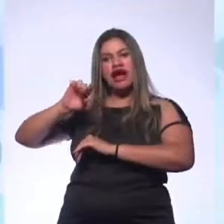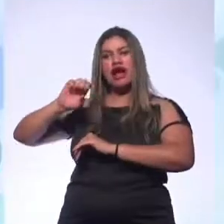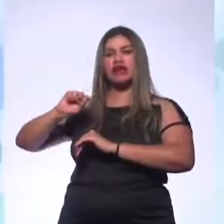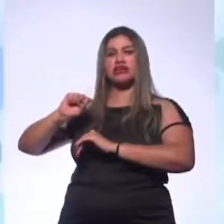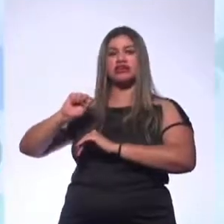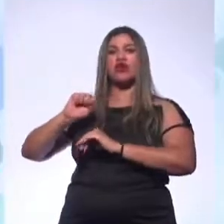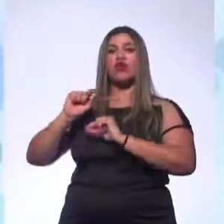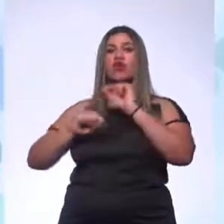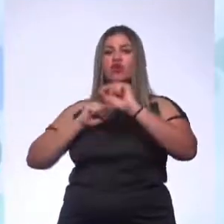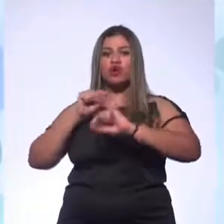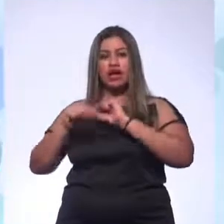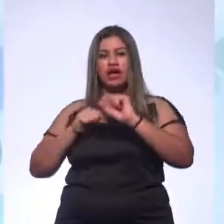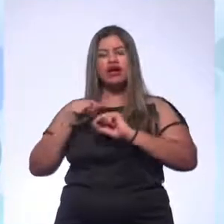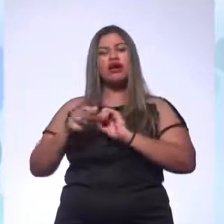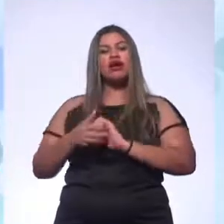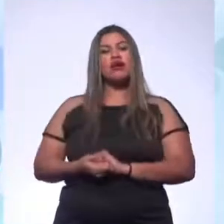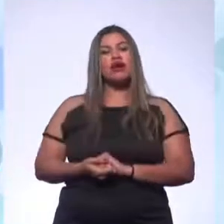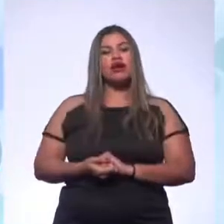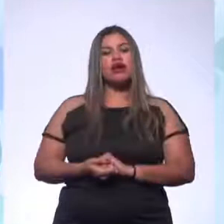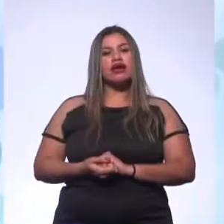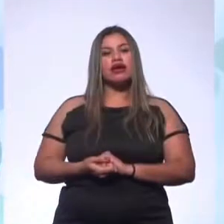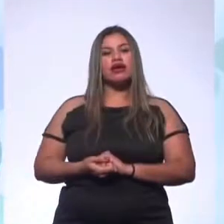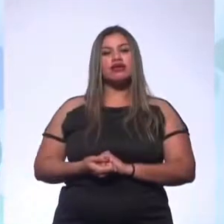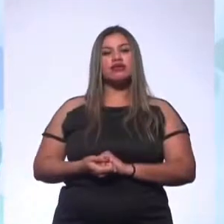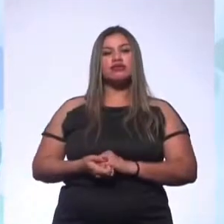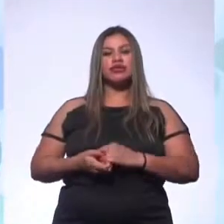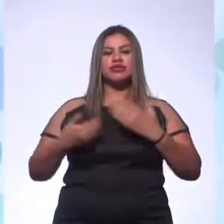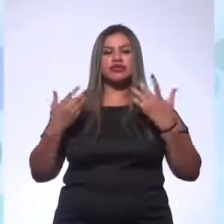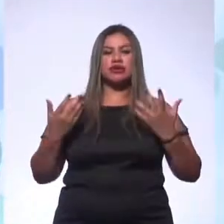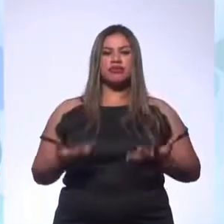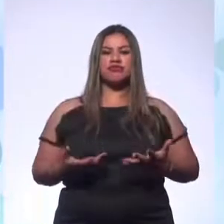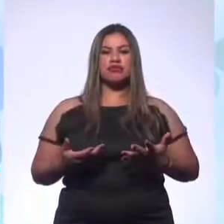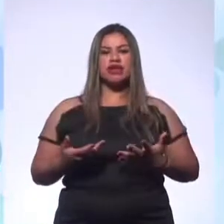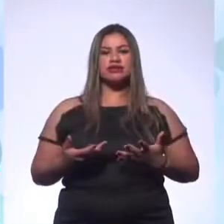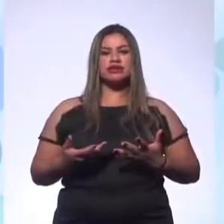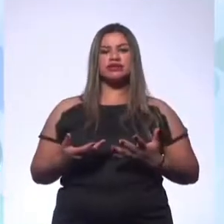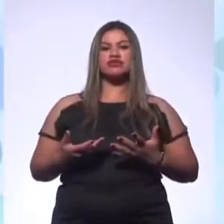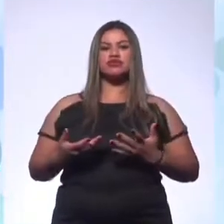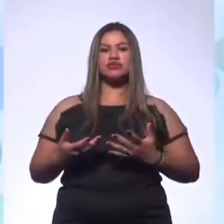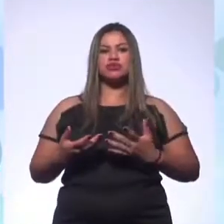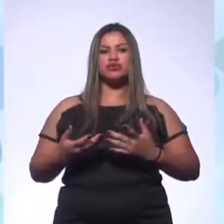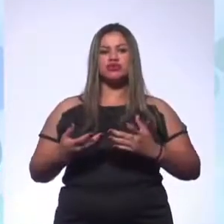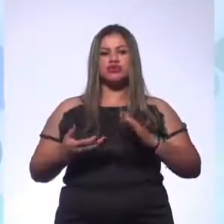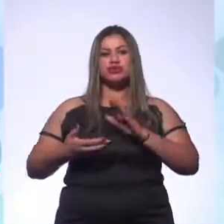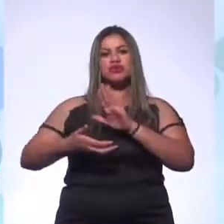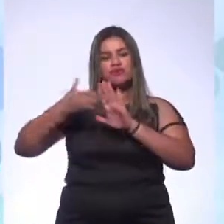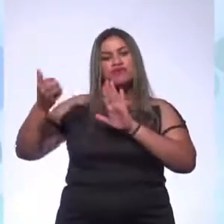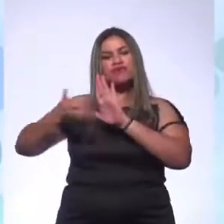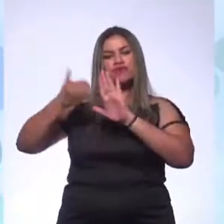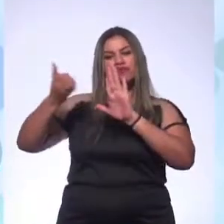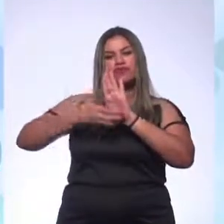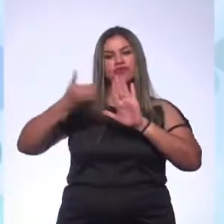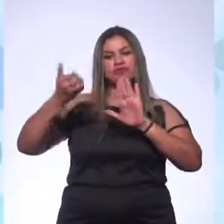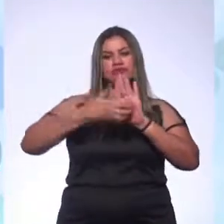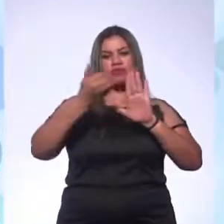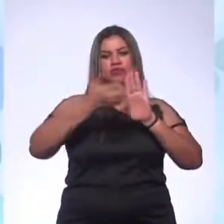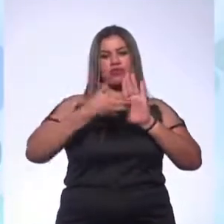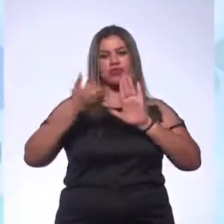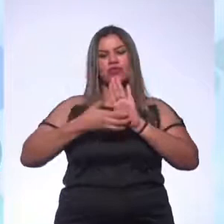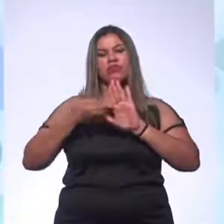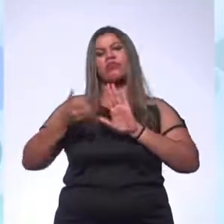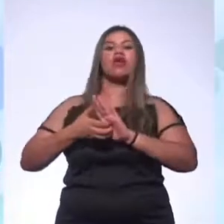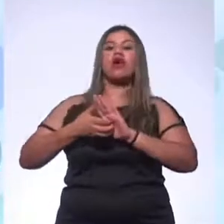pessoa, ao culto à sua pessoa, começaram aí a ser suprimidas pelo governante, pelo presidente